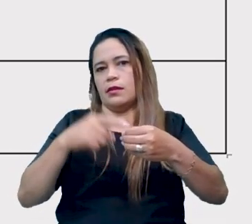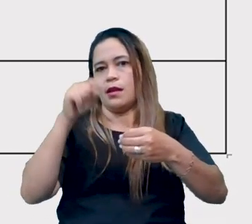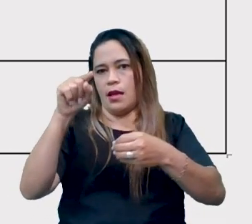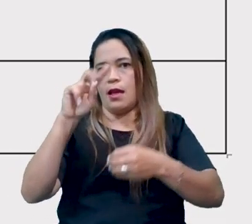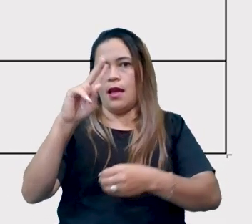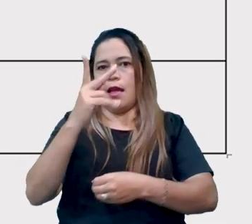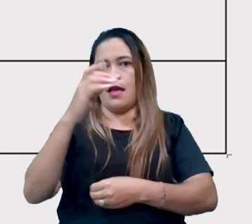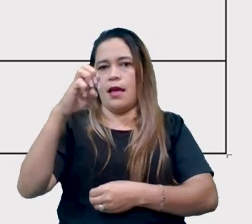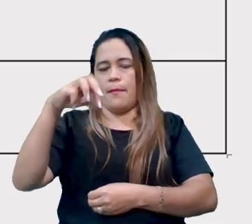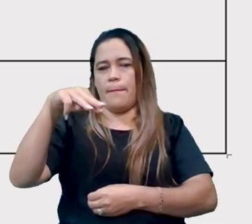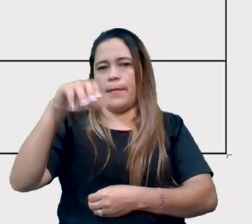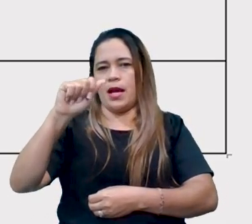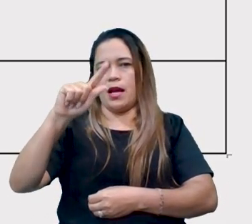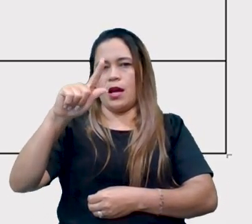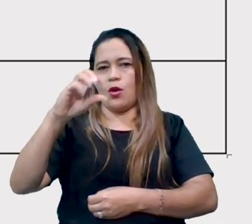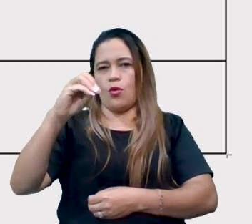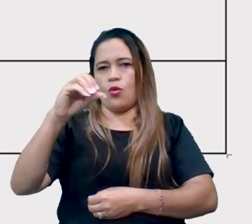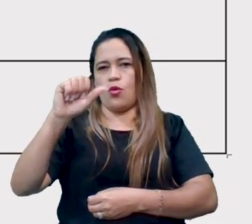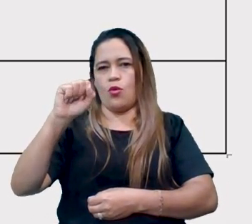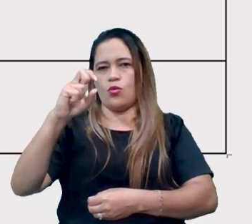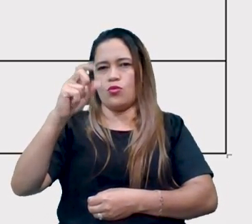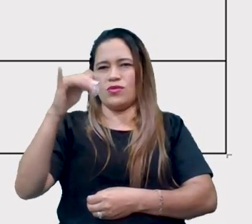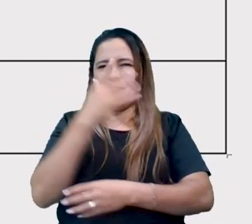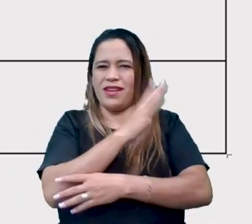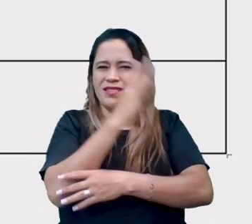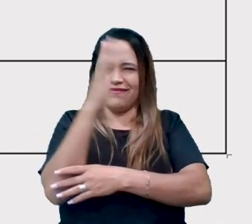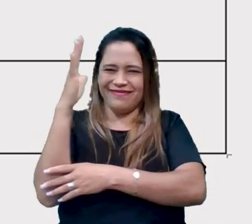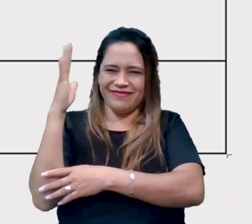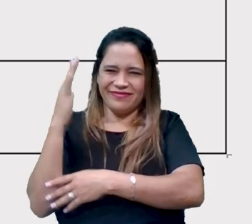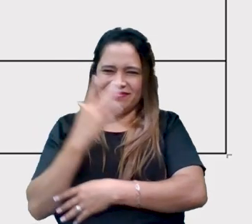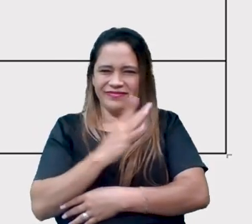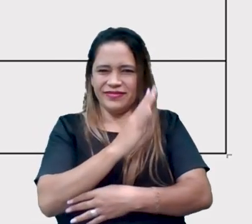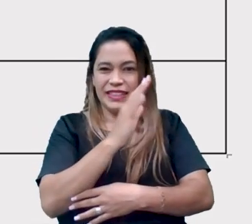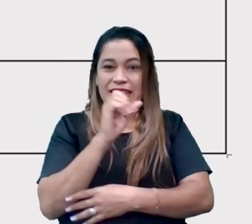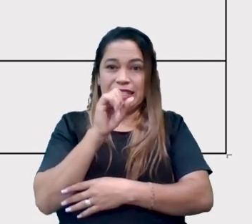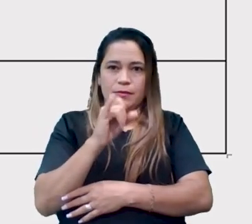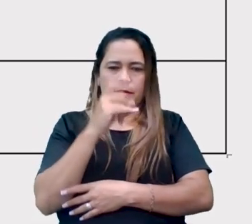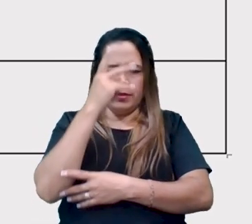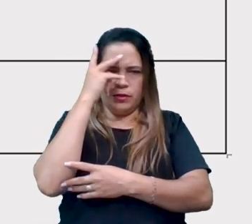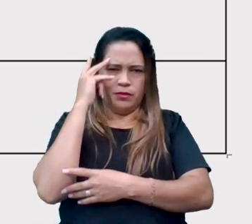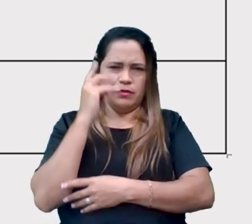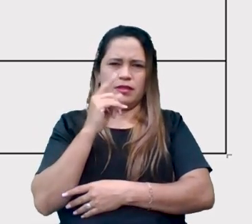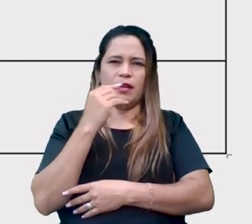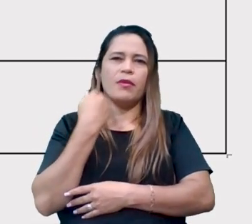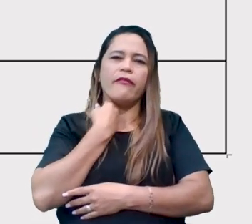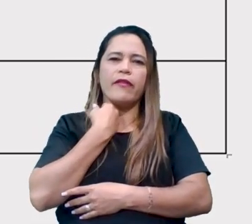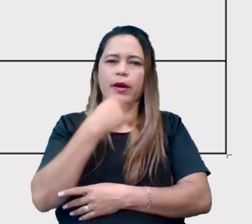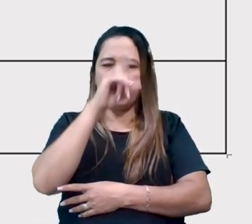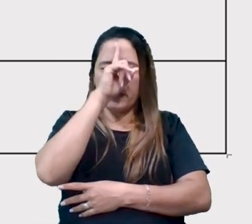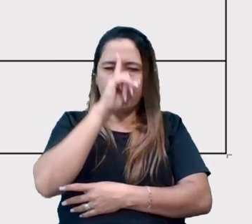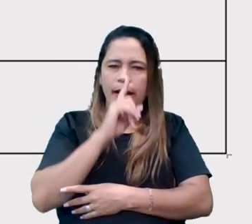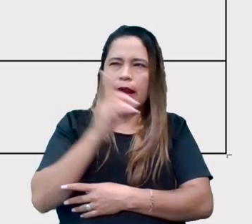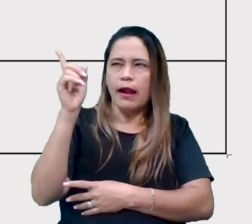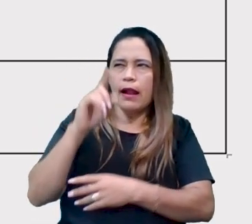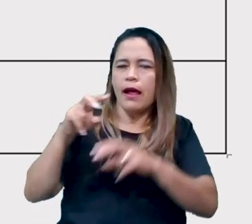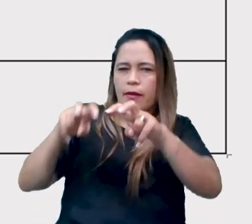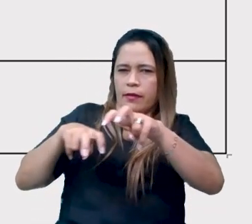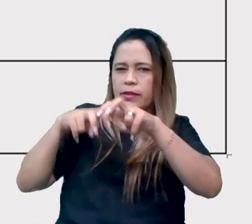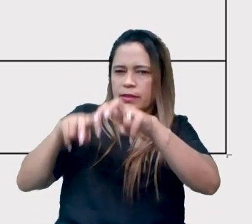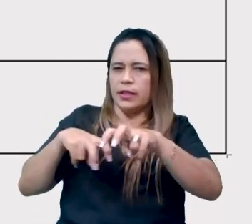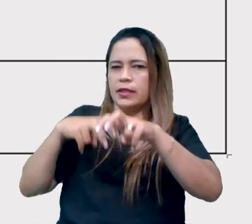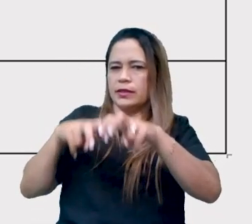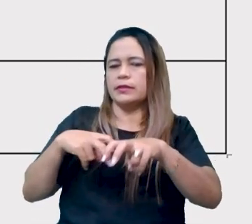chamado Haemococcus a gente encontra em área silvestre. Então, se uma pessoa pega, por exemplo, a febre amarela lá na fazenda, numa área